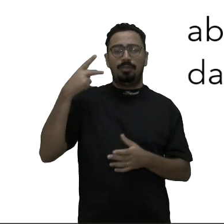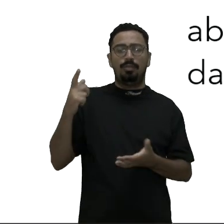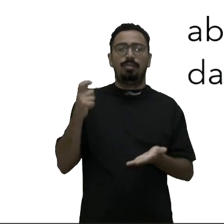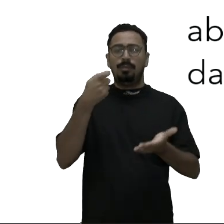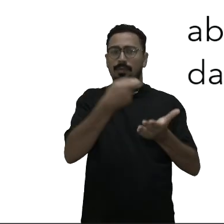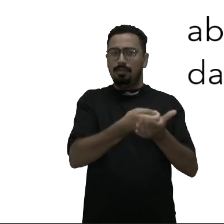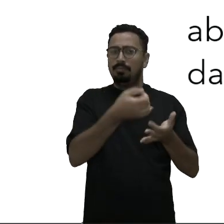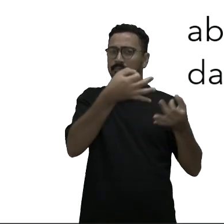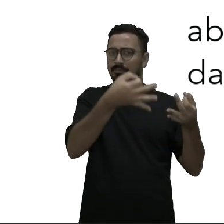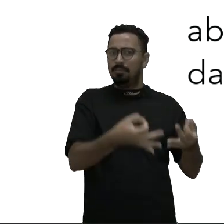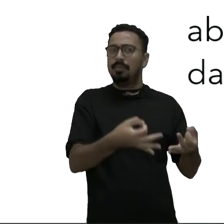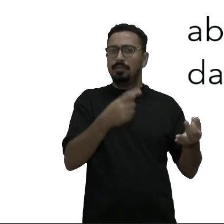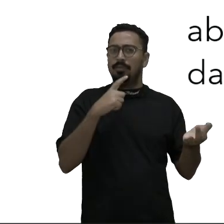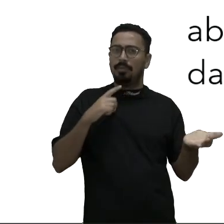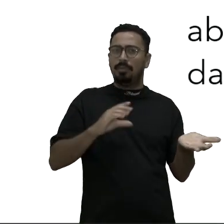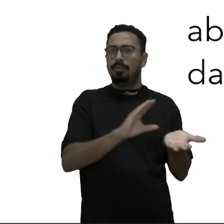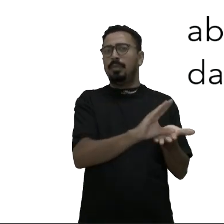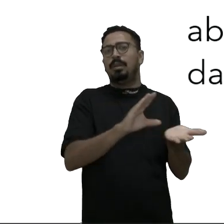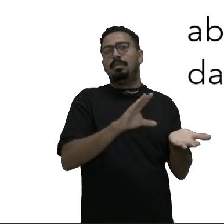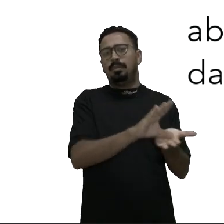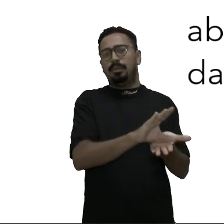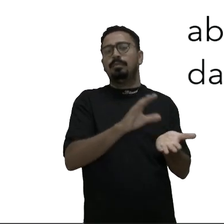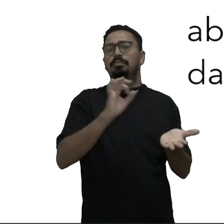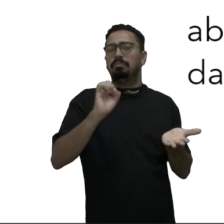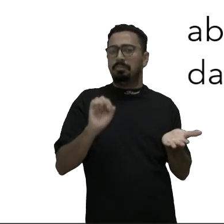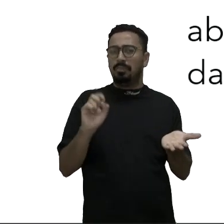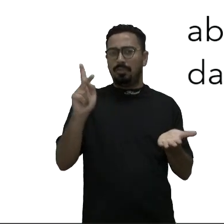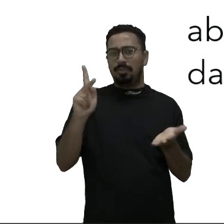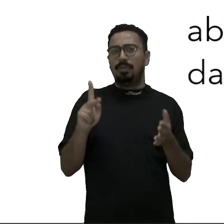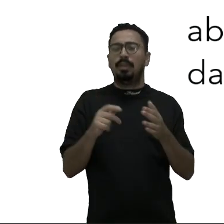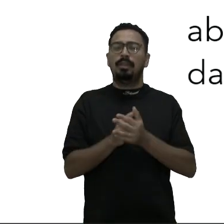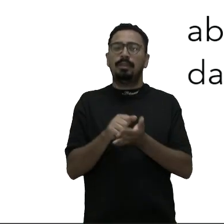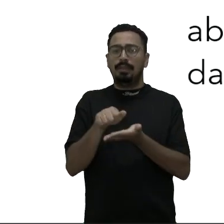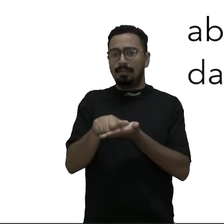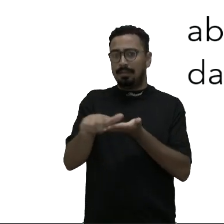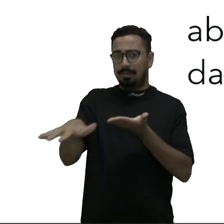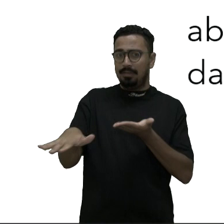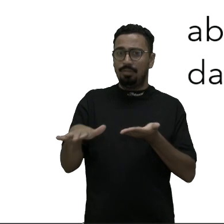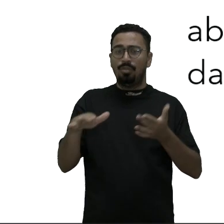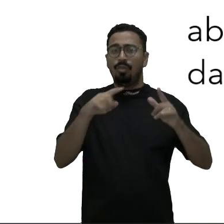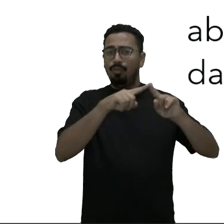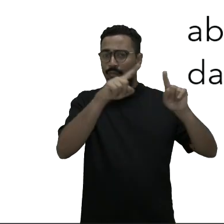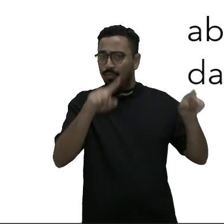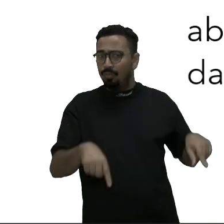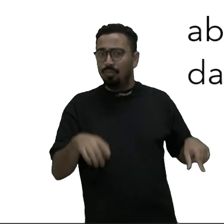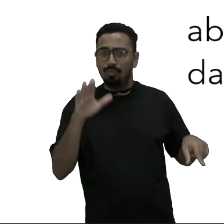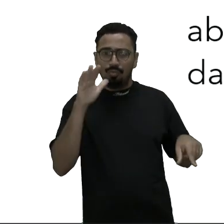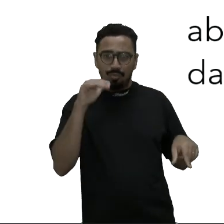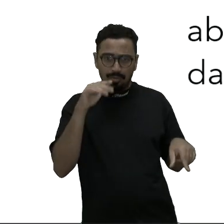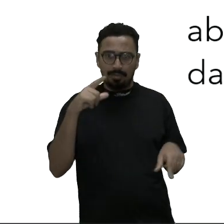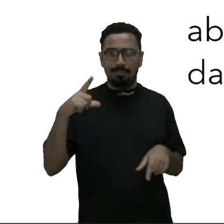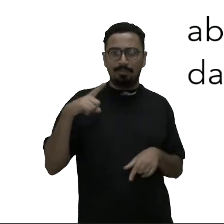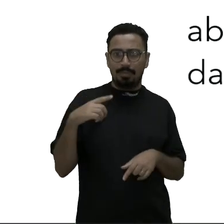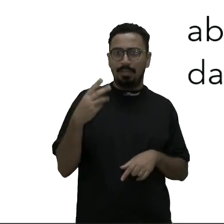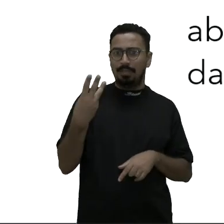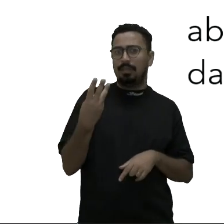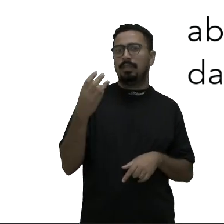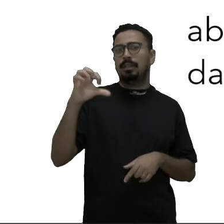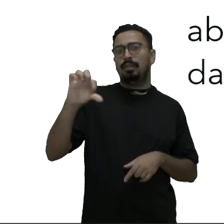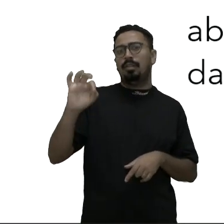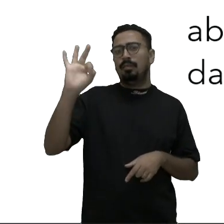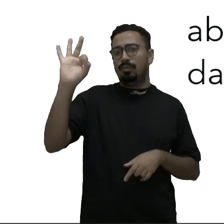também foram destinadas, estão ok. As despesas com o pessoal, como eu também já falei, está ali verdinho,